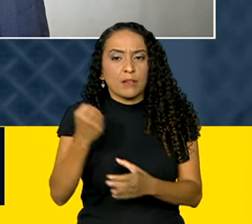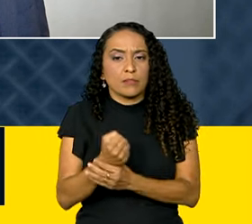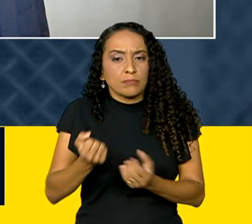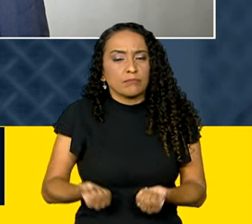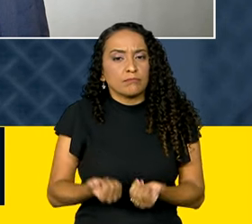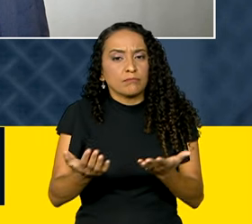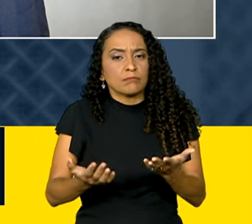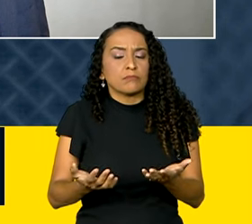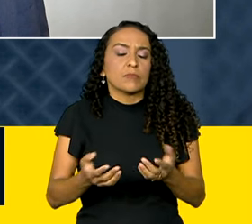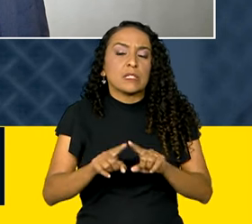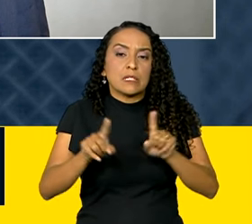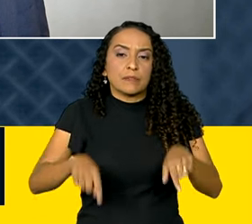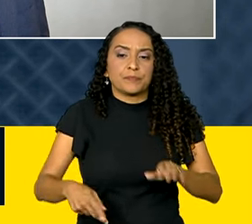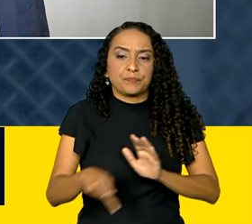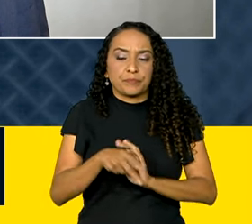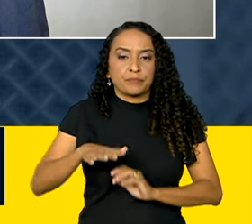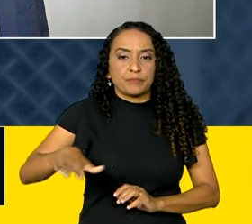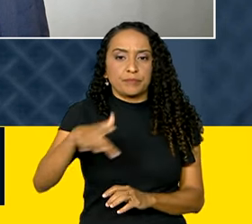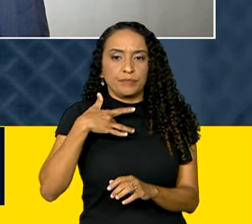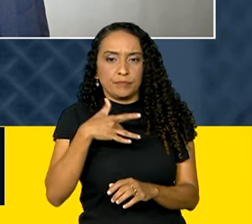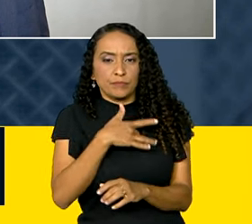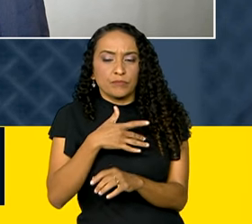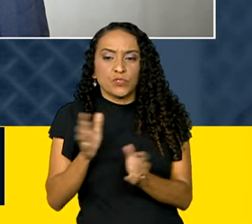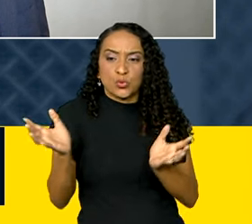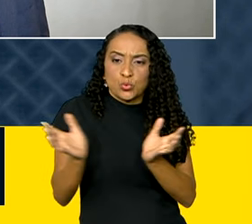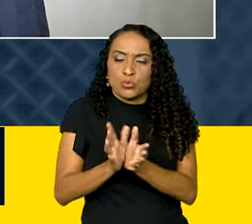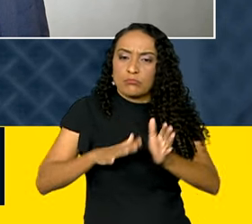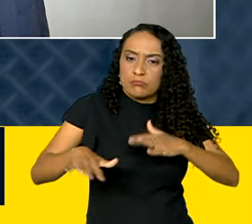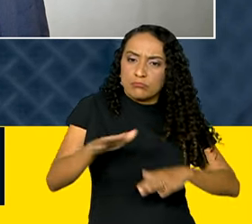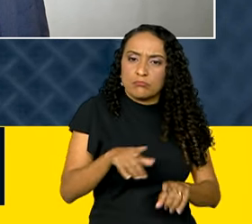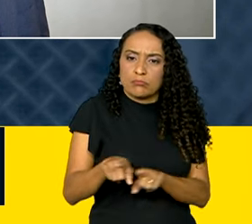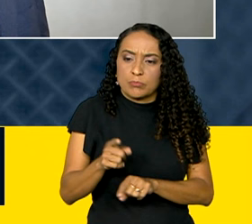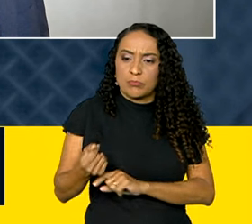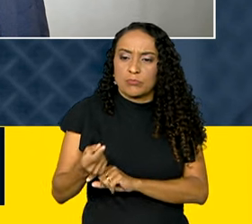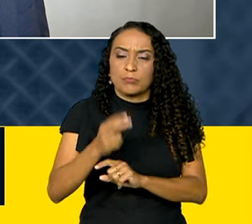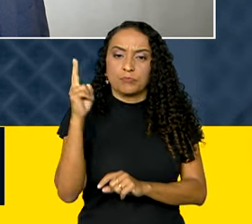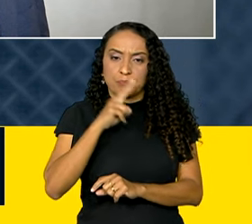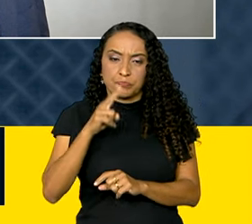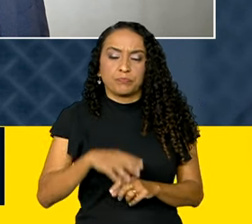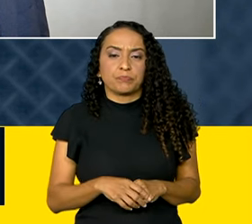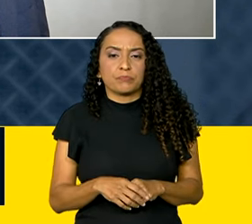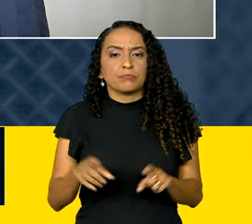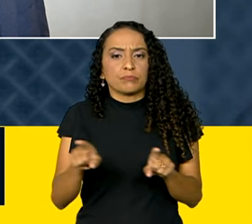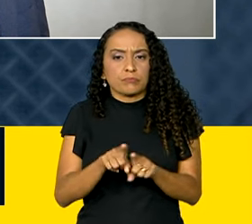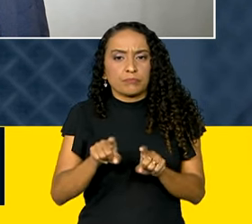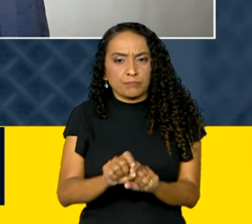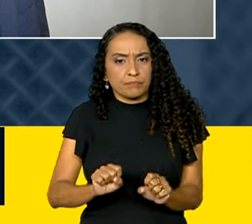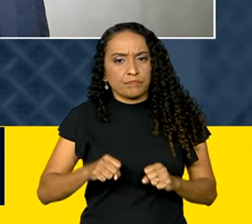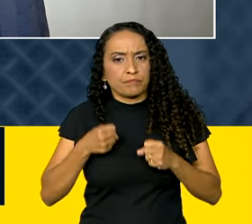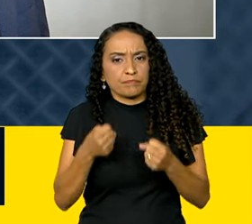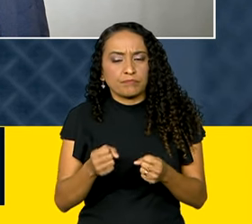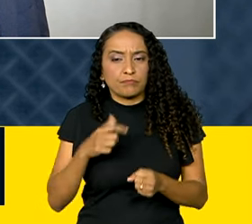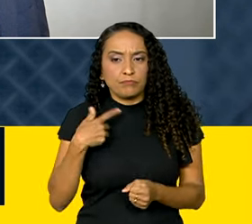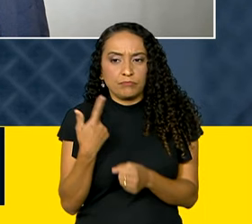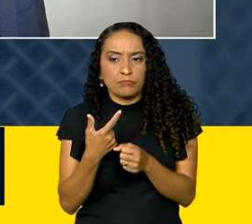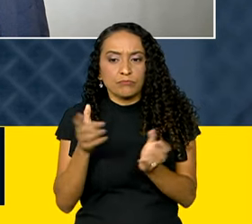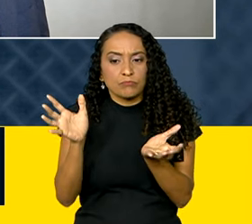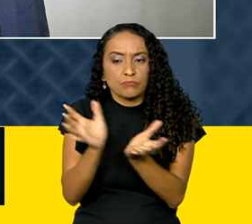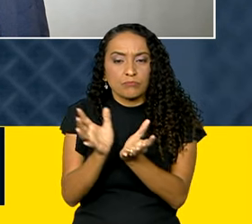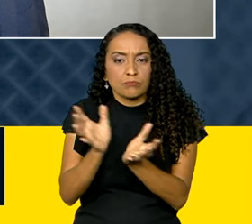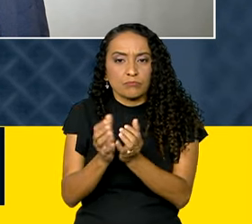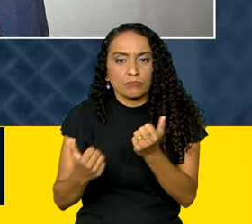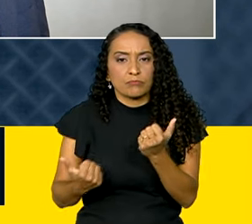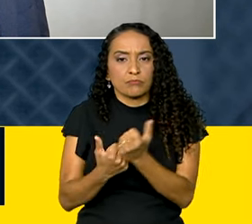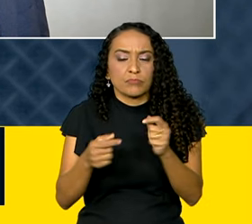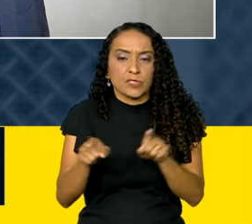de serviços de saúde, mobilização de equipes e recursos emergenciais, além de fortalecer a nossa rede de assistência